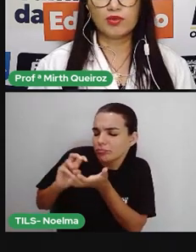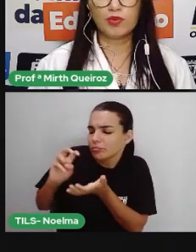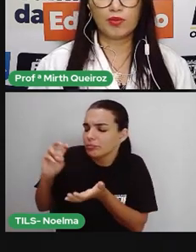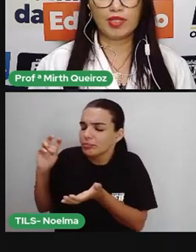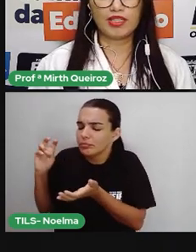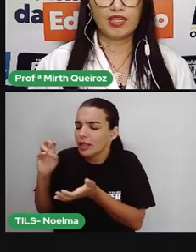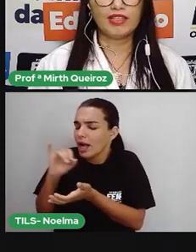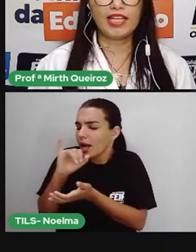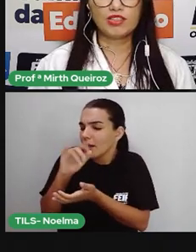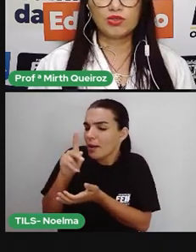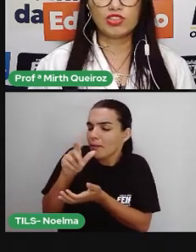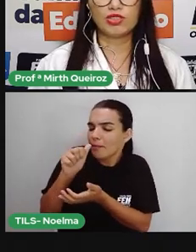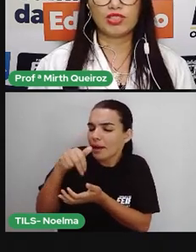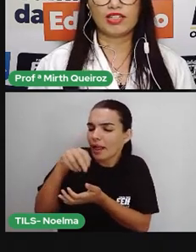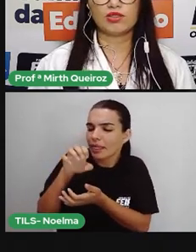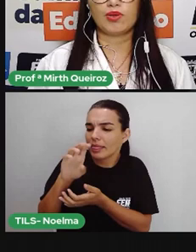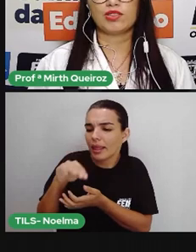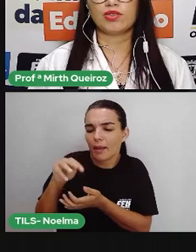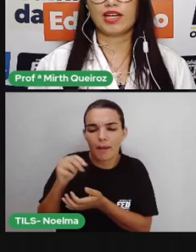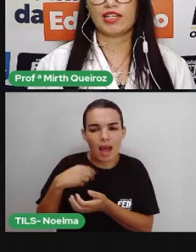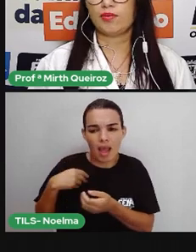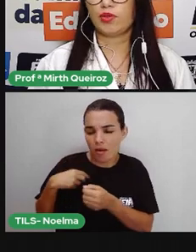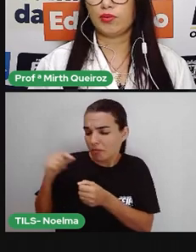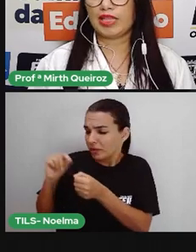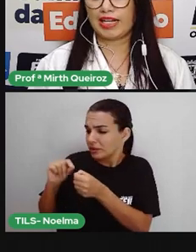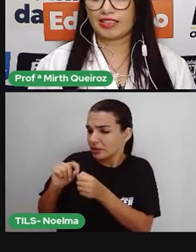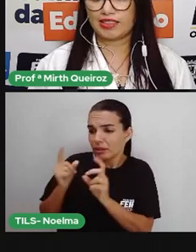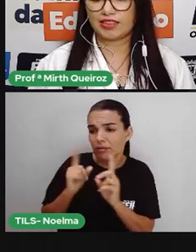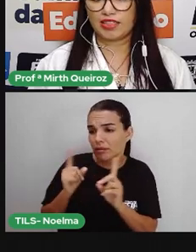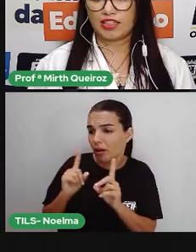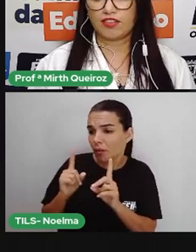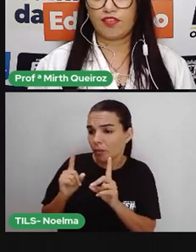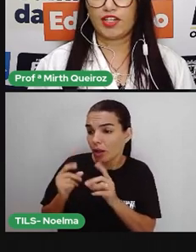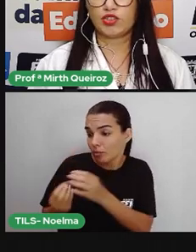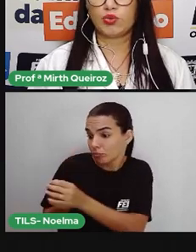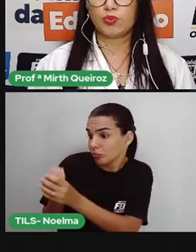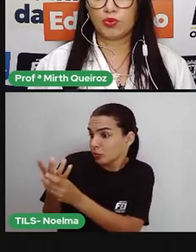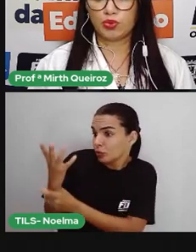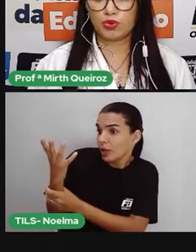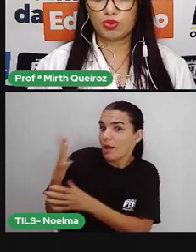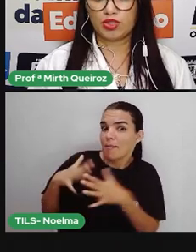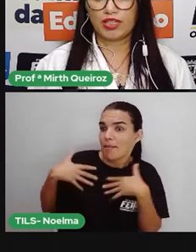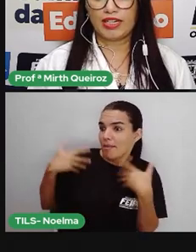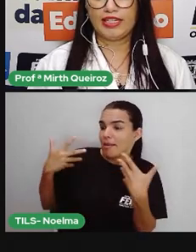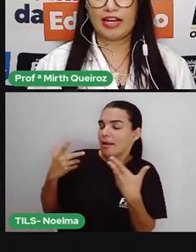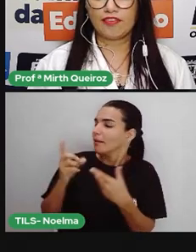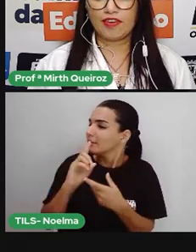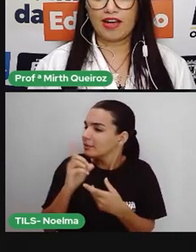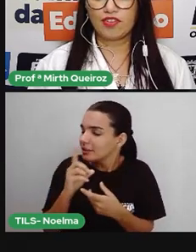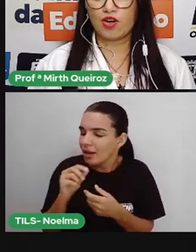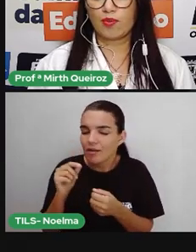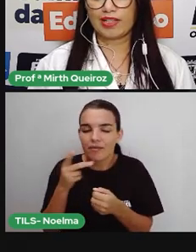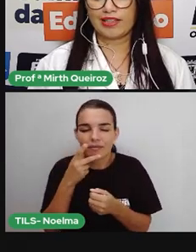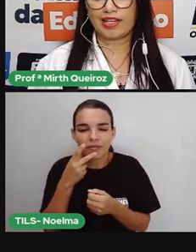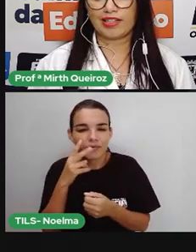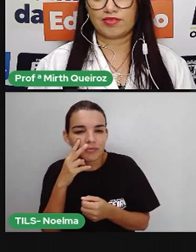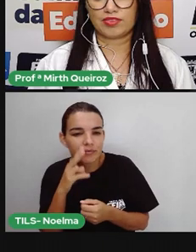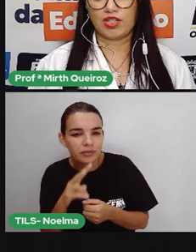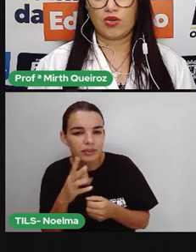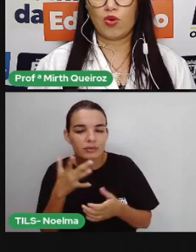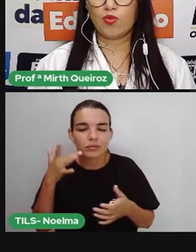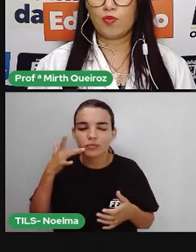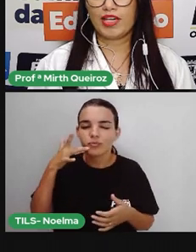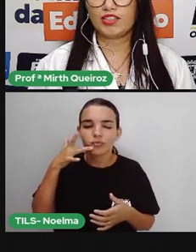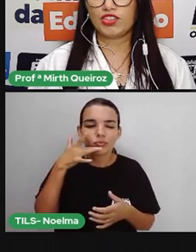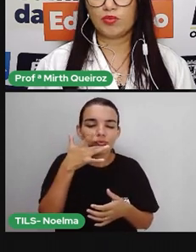produzido por mim, nem surgiu dentro do açucareiro por um milagre. Vejo puro e afável ao paladar,